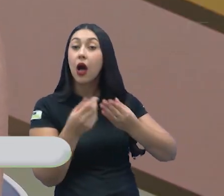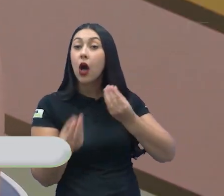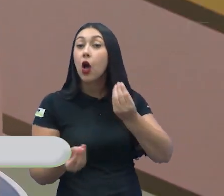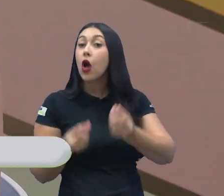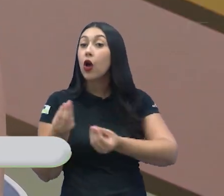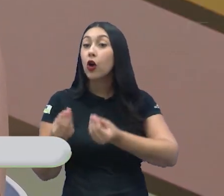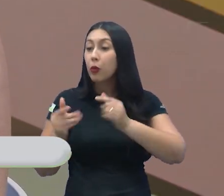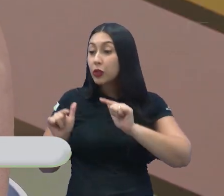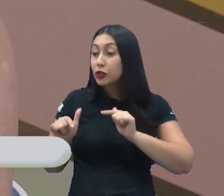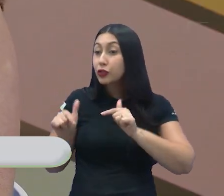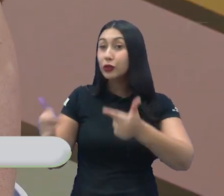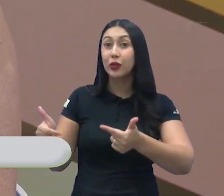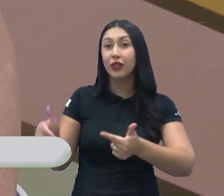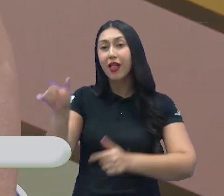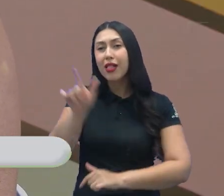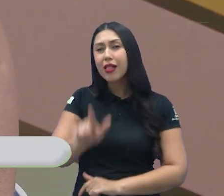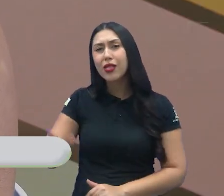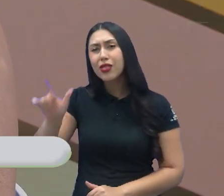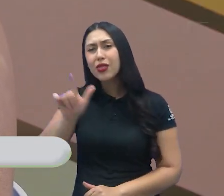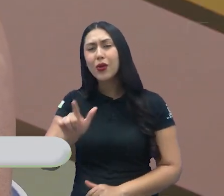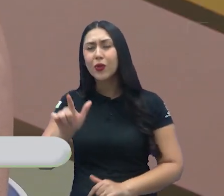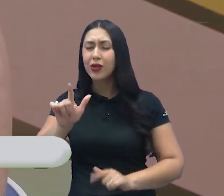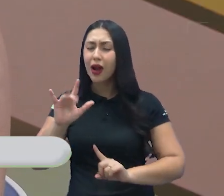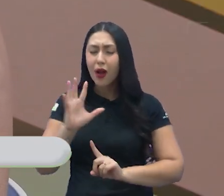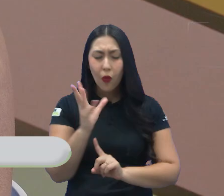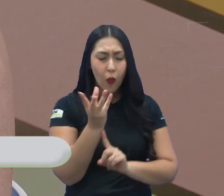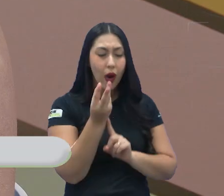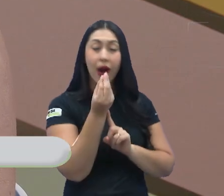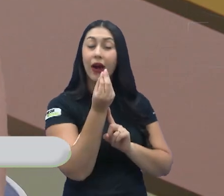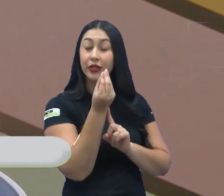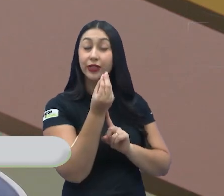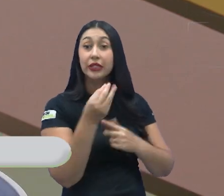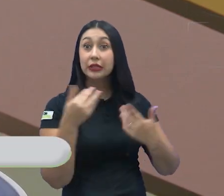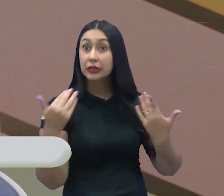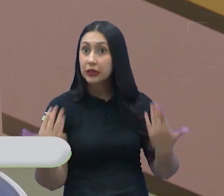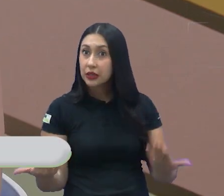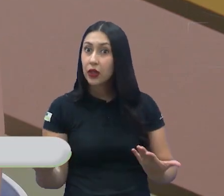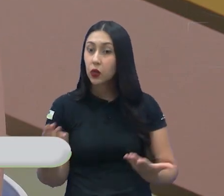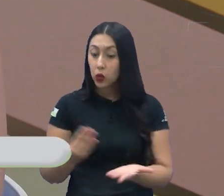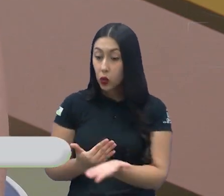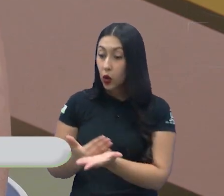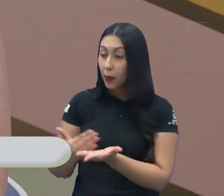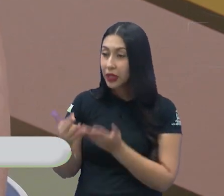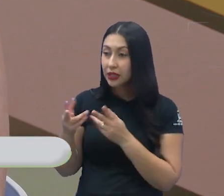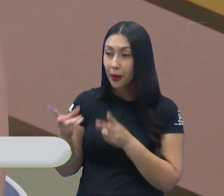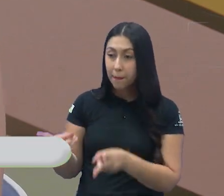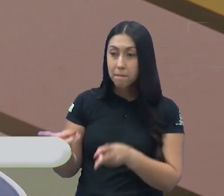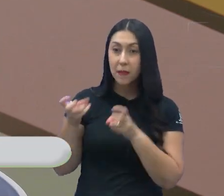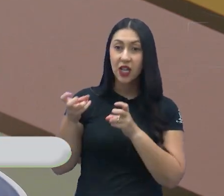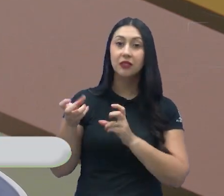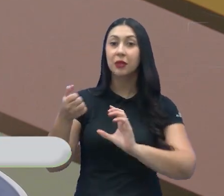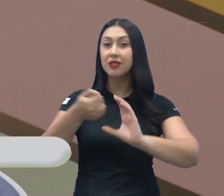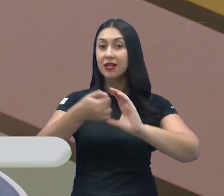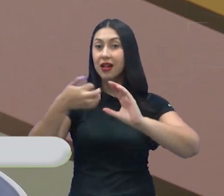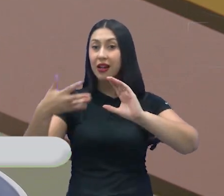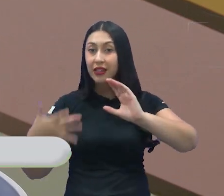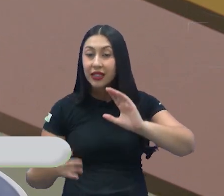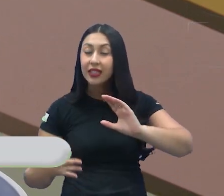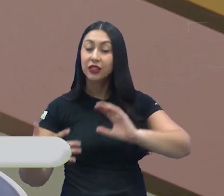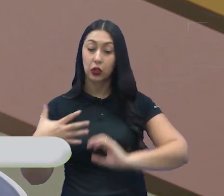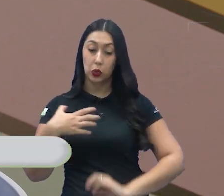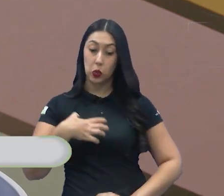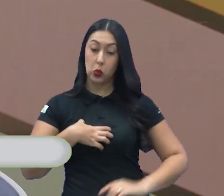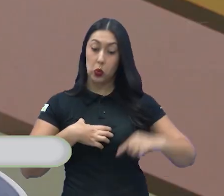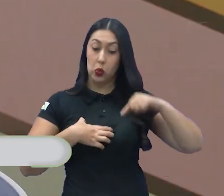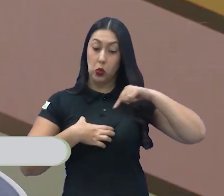com a literatura, com o mundo da arte? E a partir daí você já tem uns indícios de qual é o seu